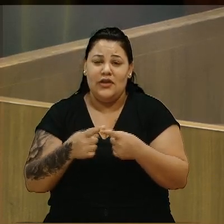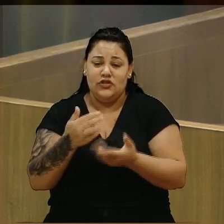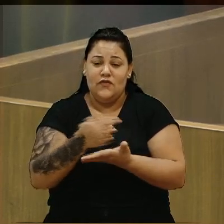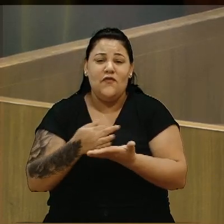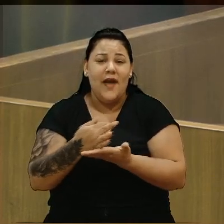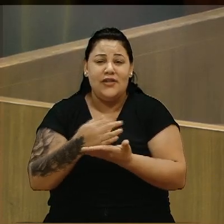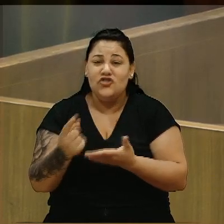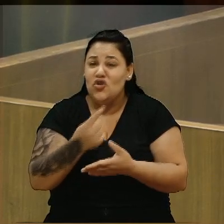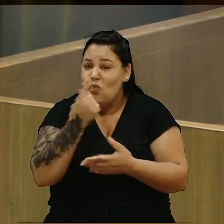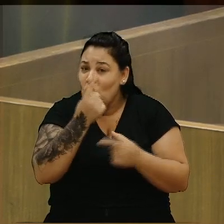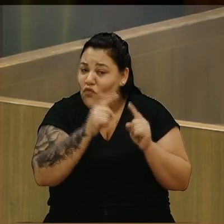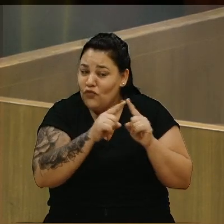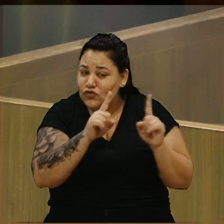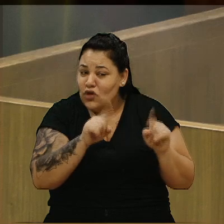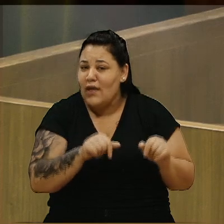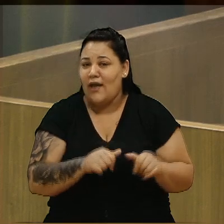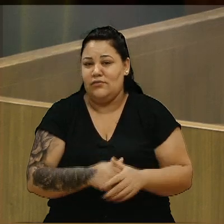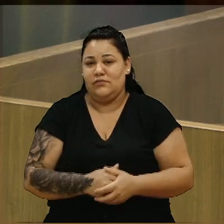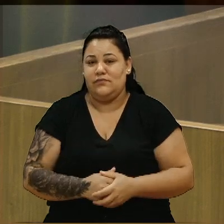funcionário?